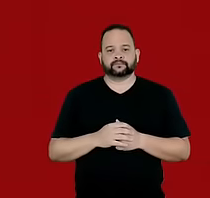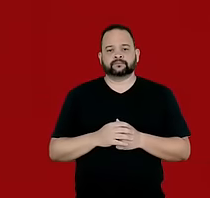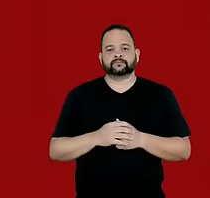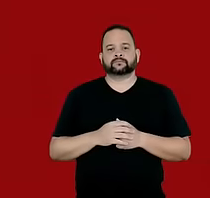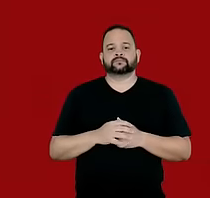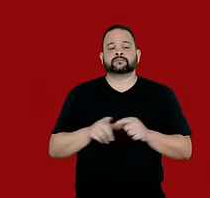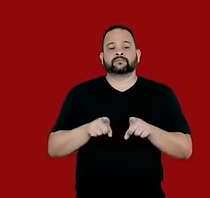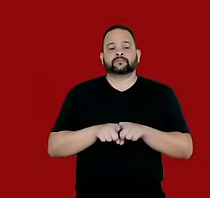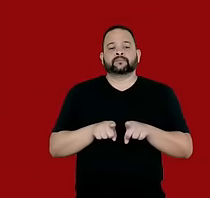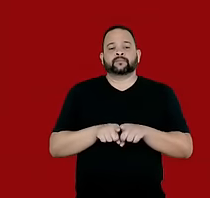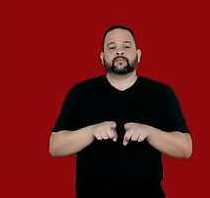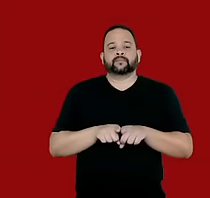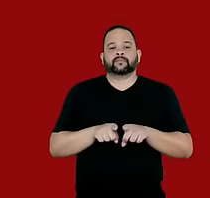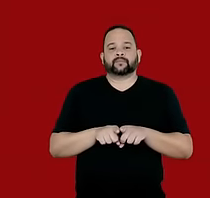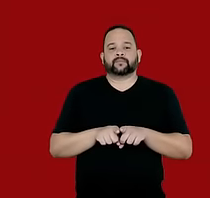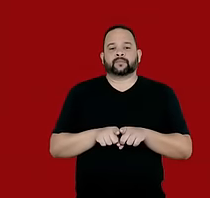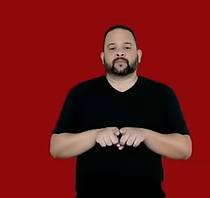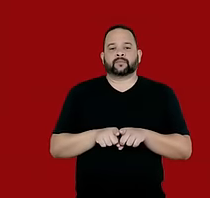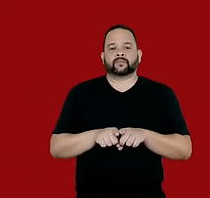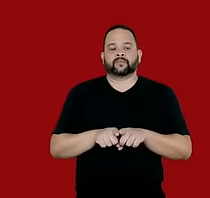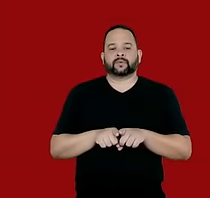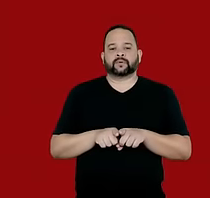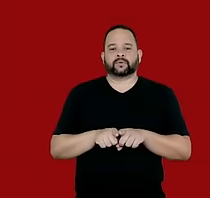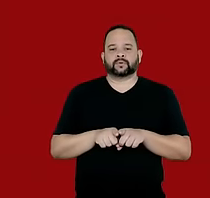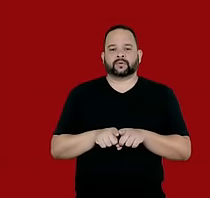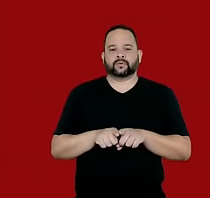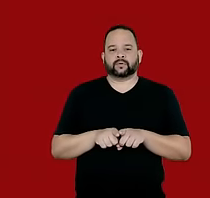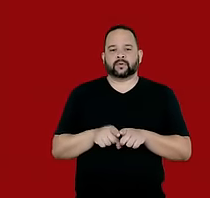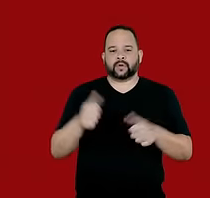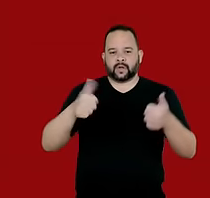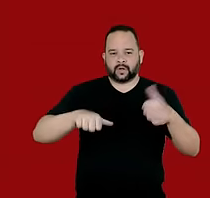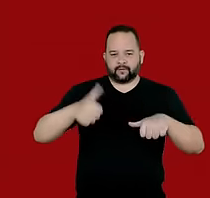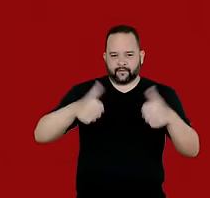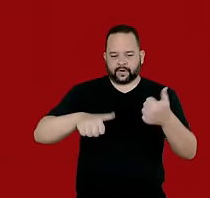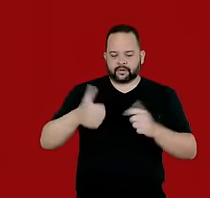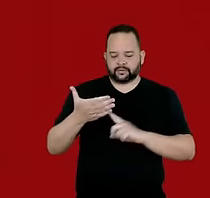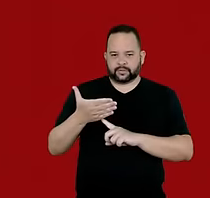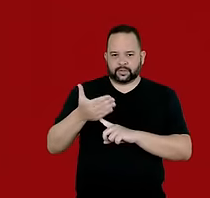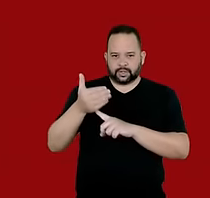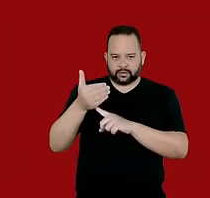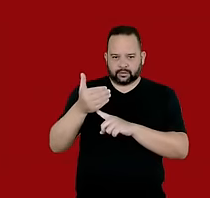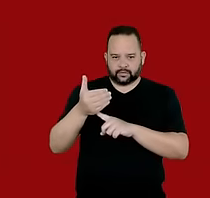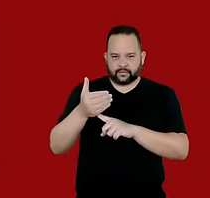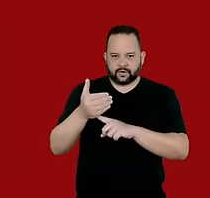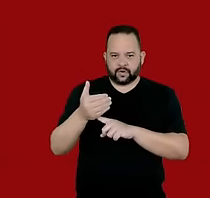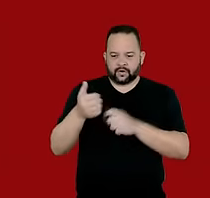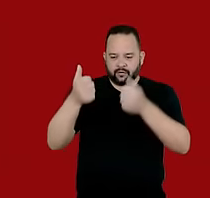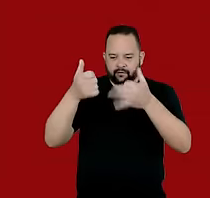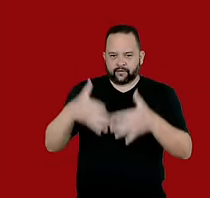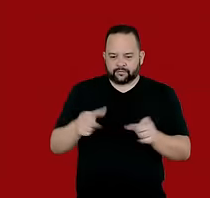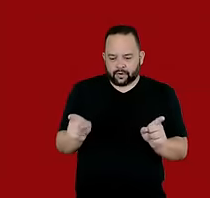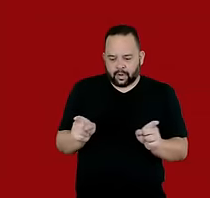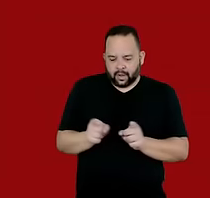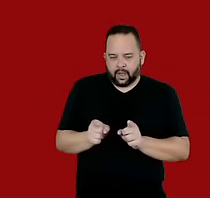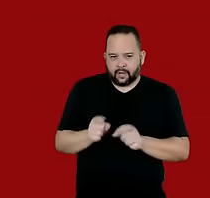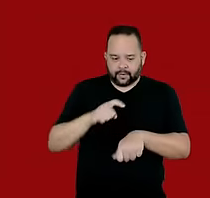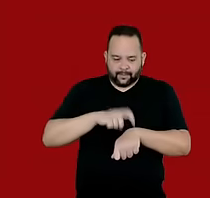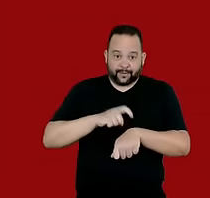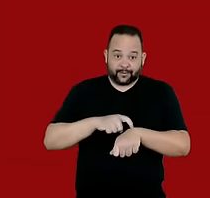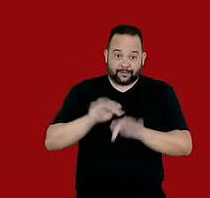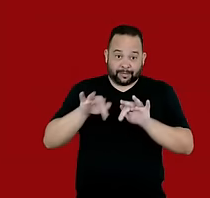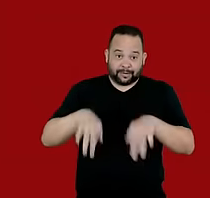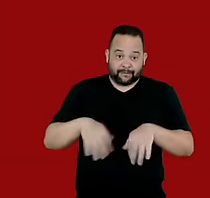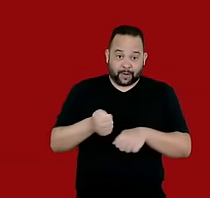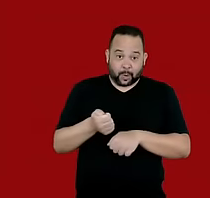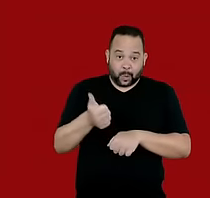eh a parte já olhando um pouco paraa parte de tecnologia vou falar brevemente que acho que eu já tô acabando com o meu tempo aqui essa parte